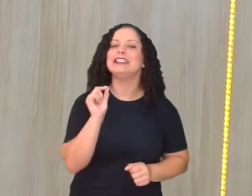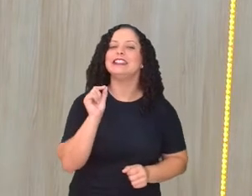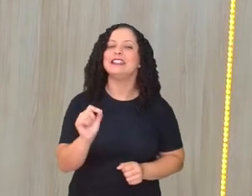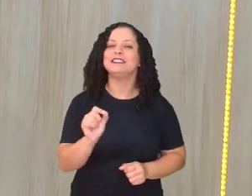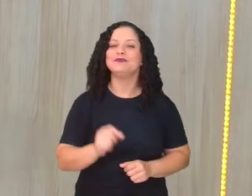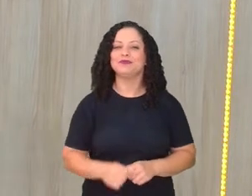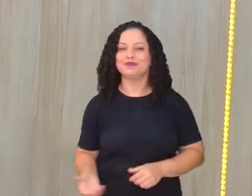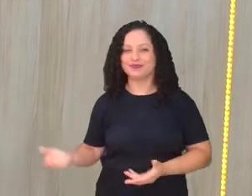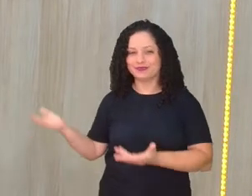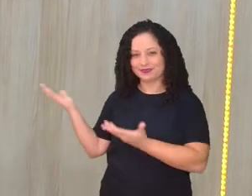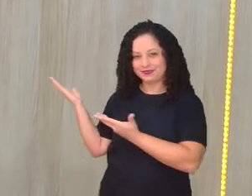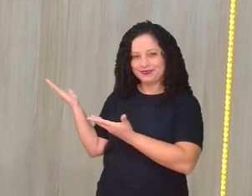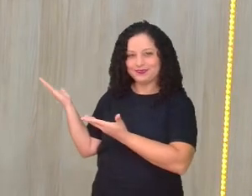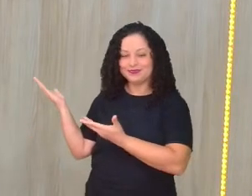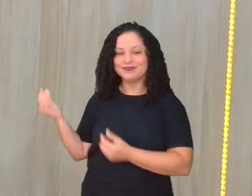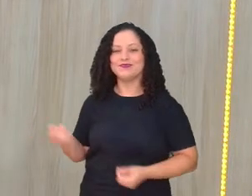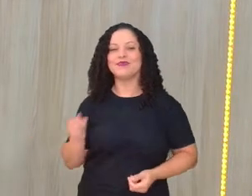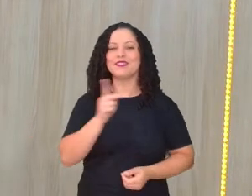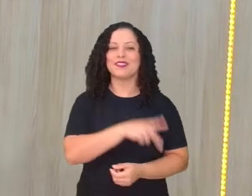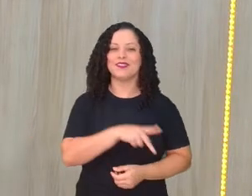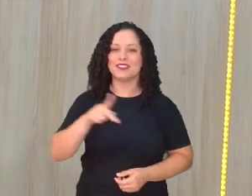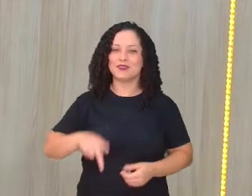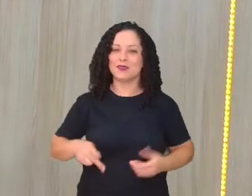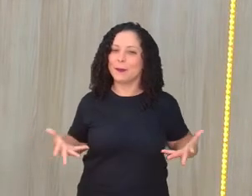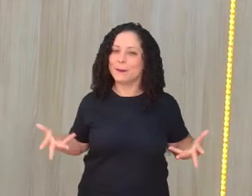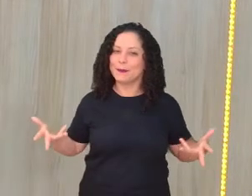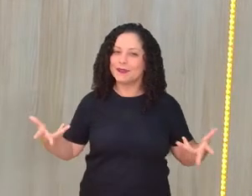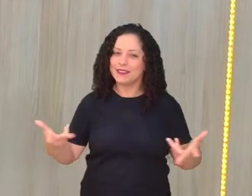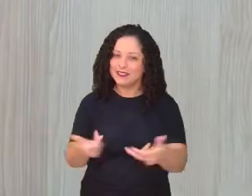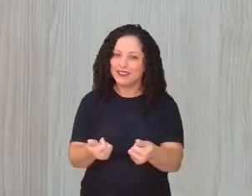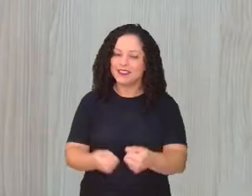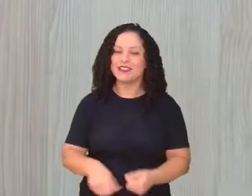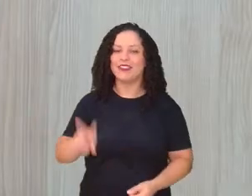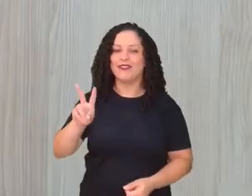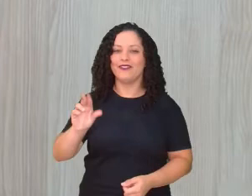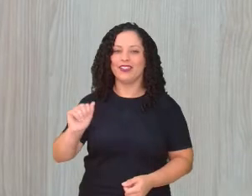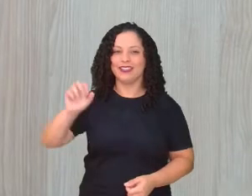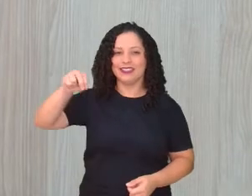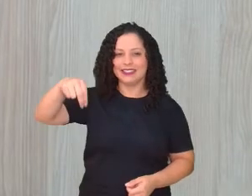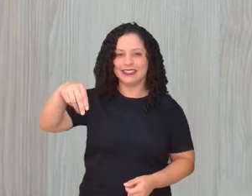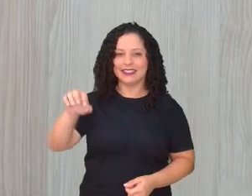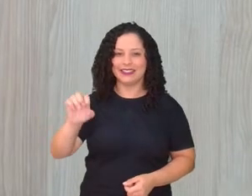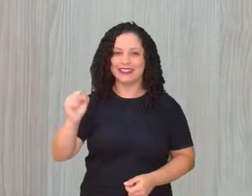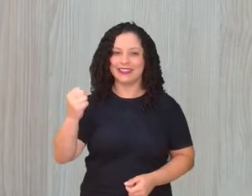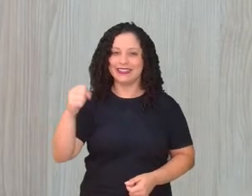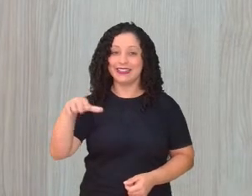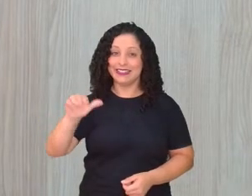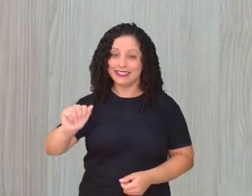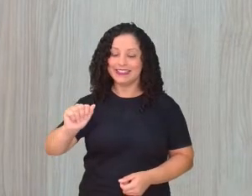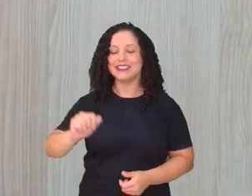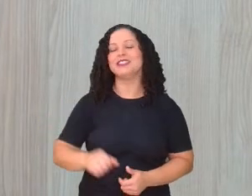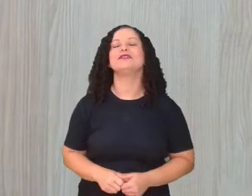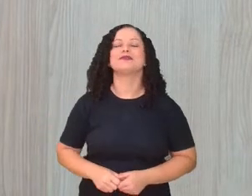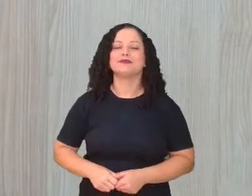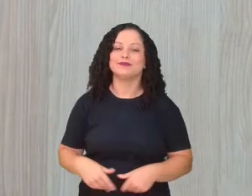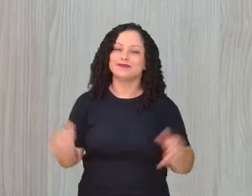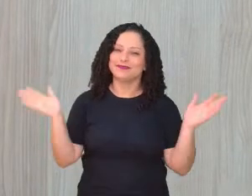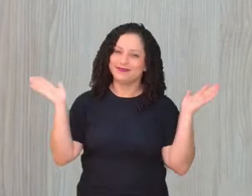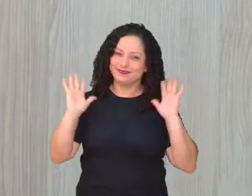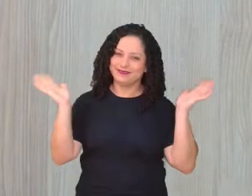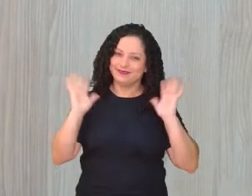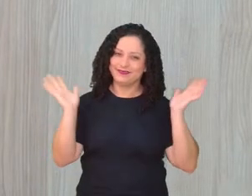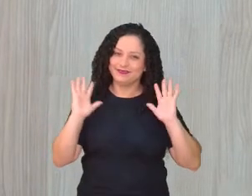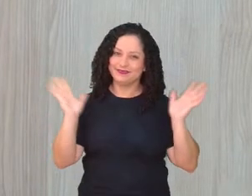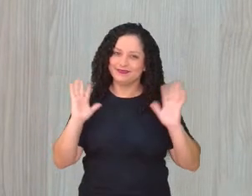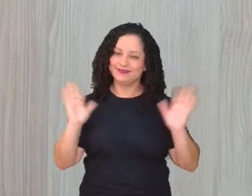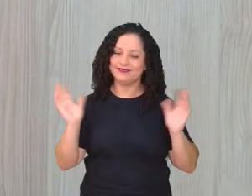dela, a maravilhosa professora Vanessa. E aí, professora? E aí, professor Luciano?